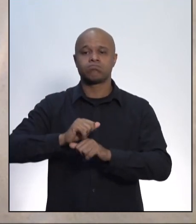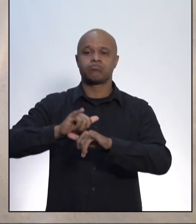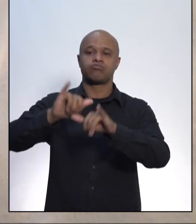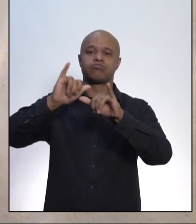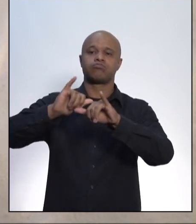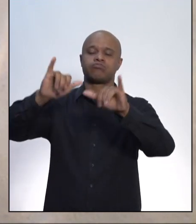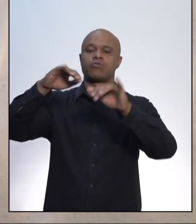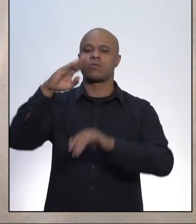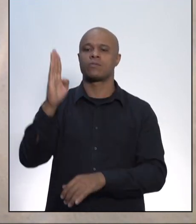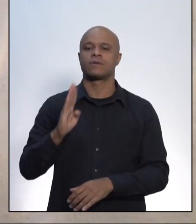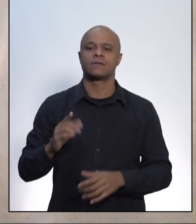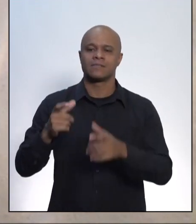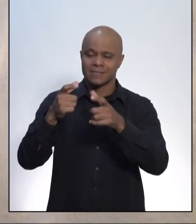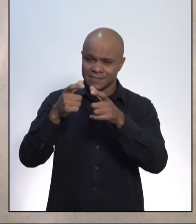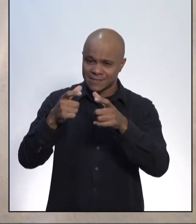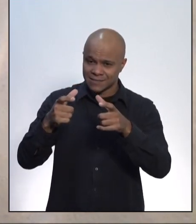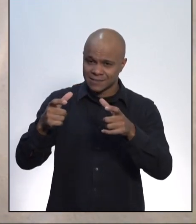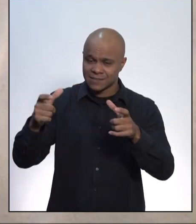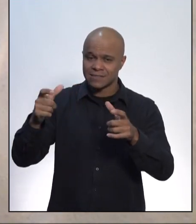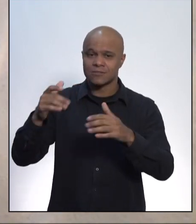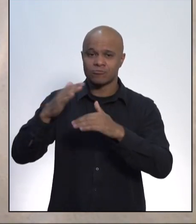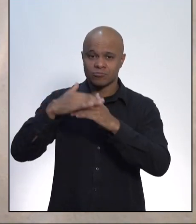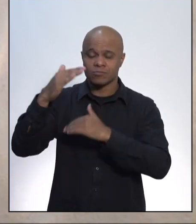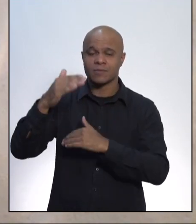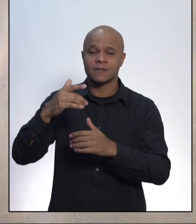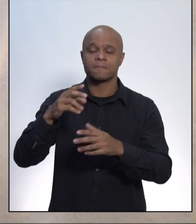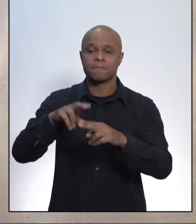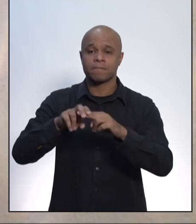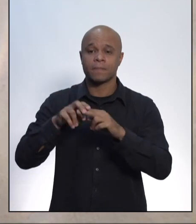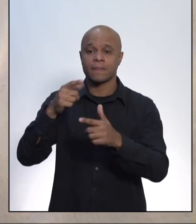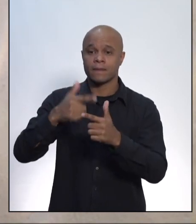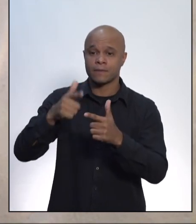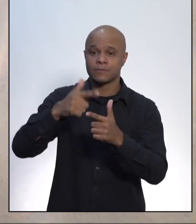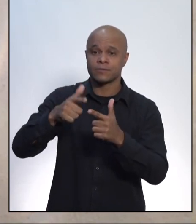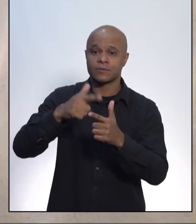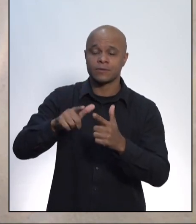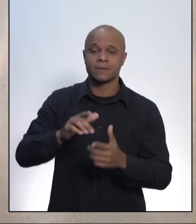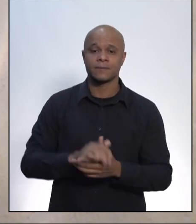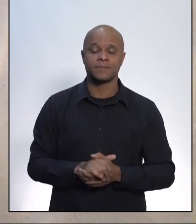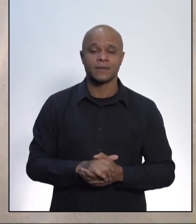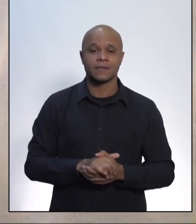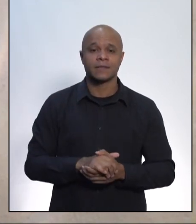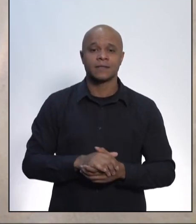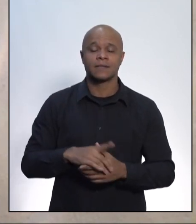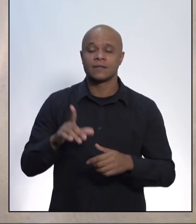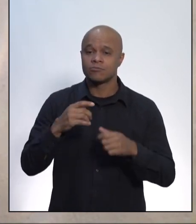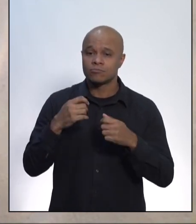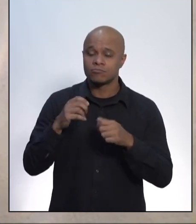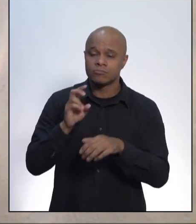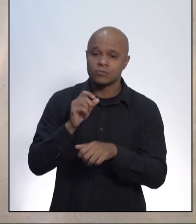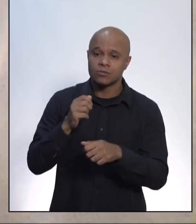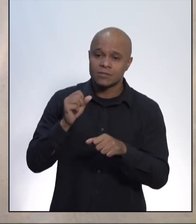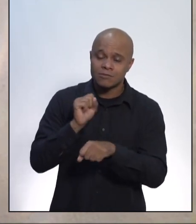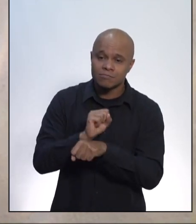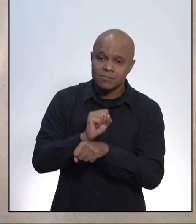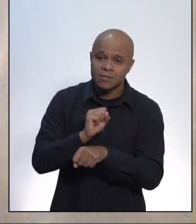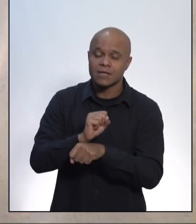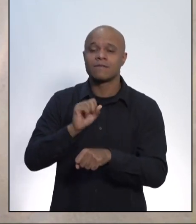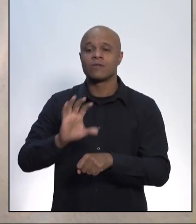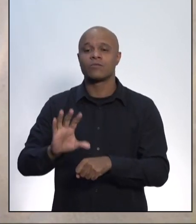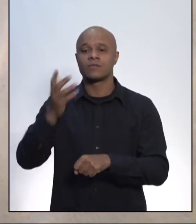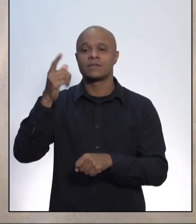no Brasil por conta de um problema. A gente não esperava esse problema, não esperava